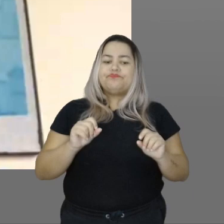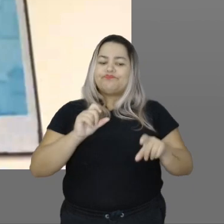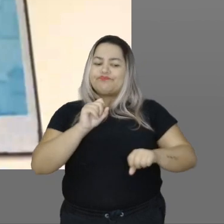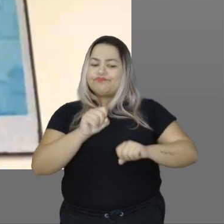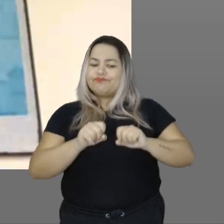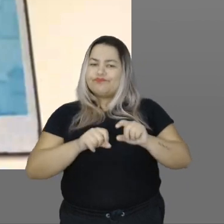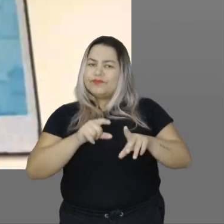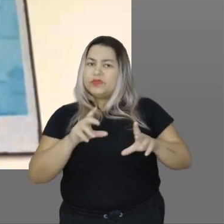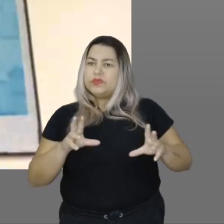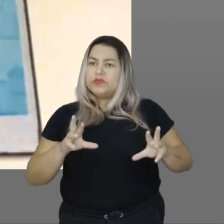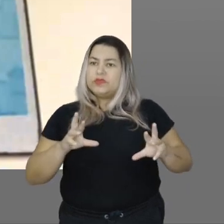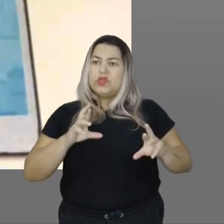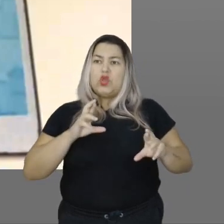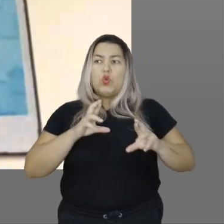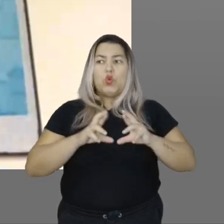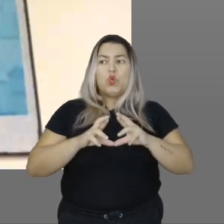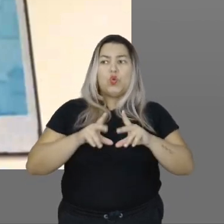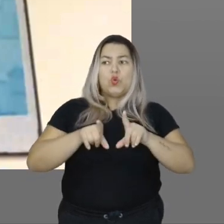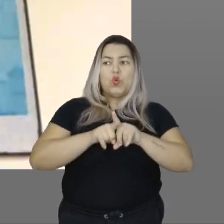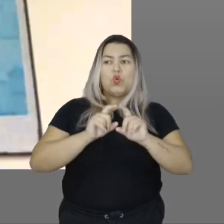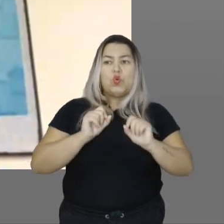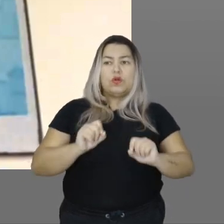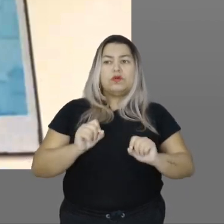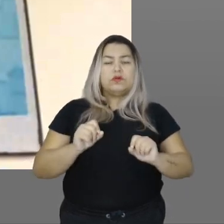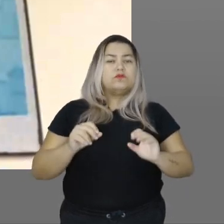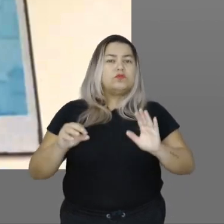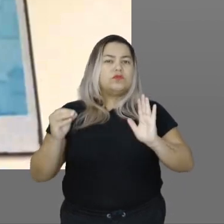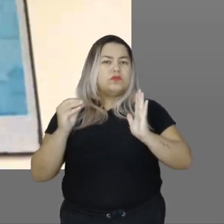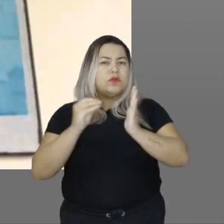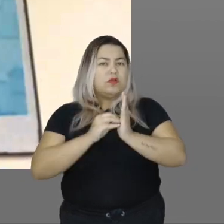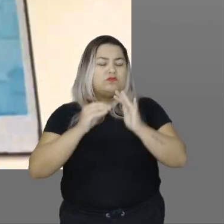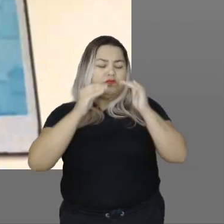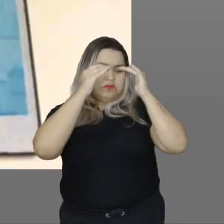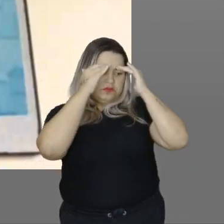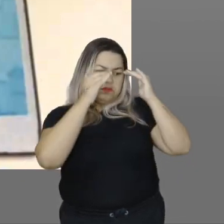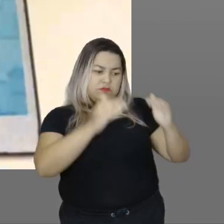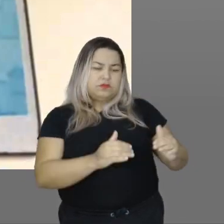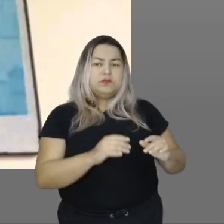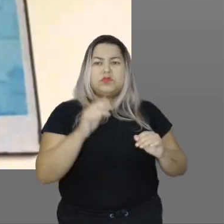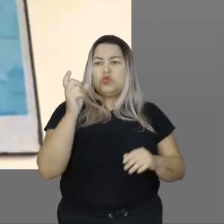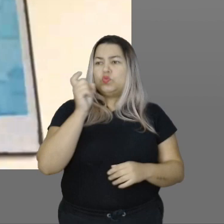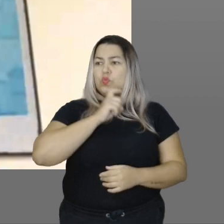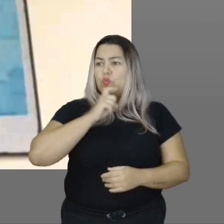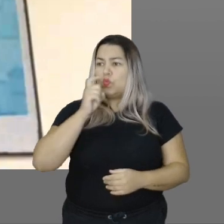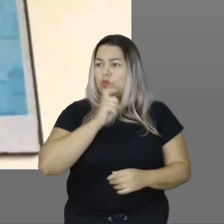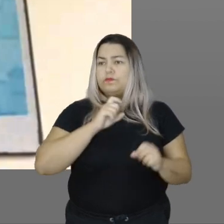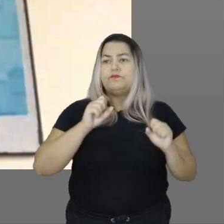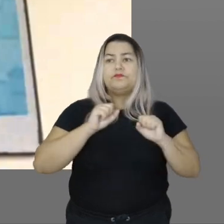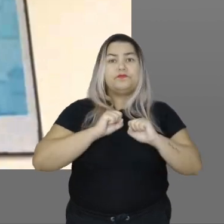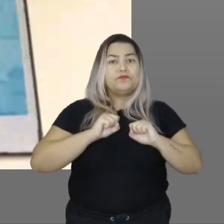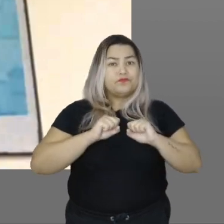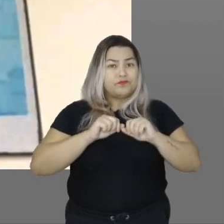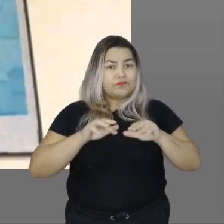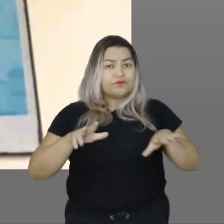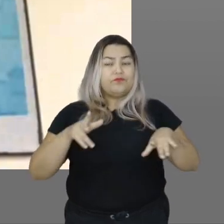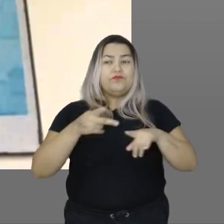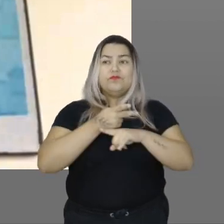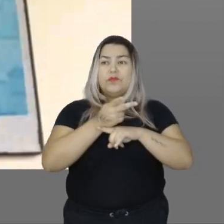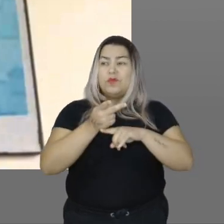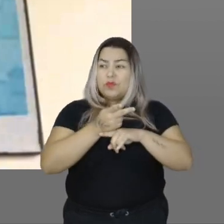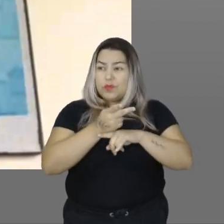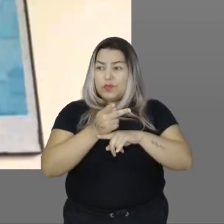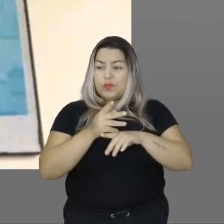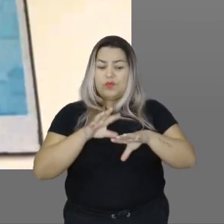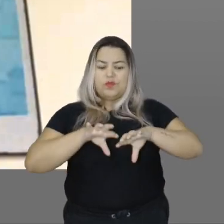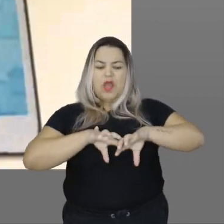de redes de ódio, de intolerância, de mentiras, de redes e ações que procuravam dividir o Brasil,